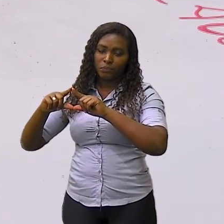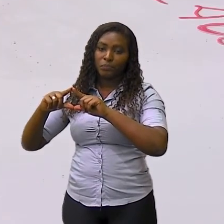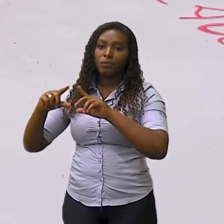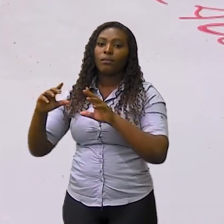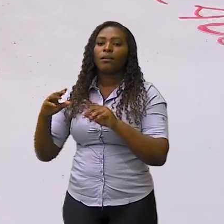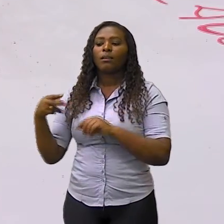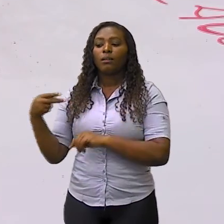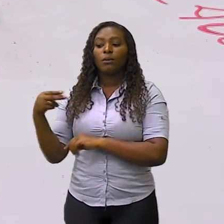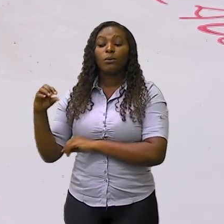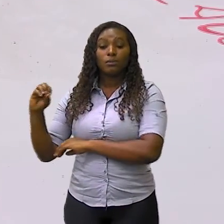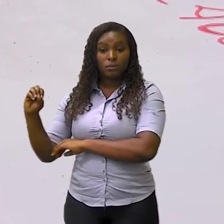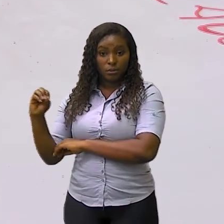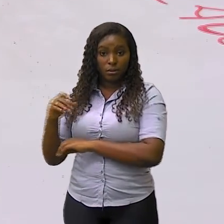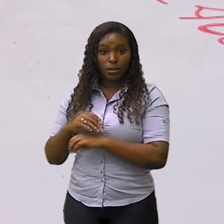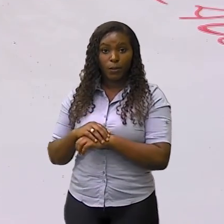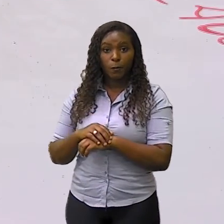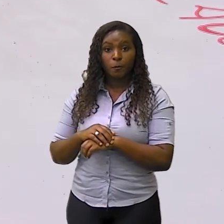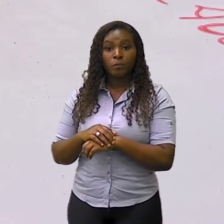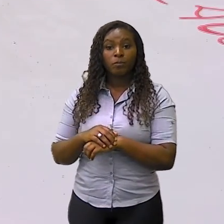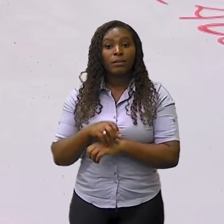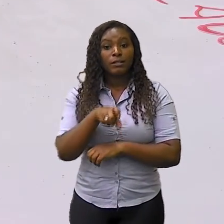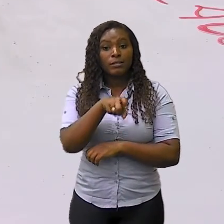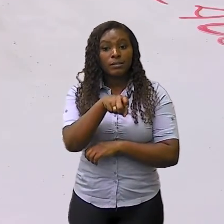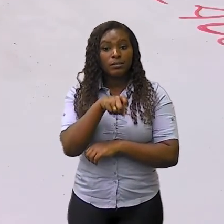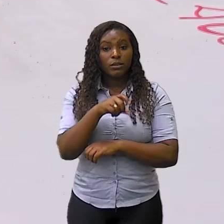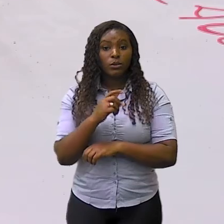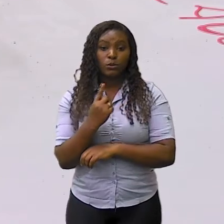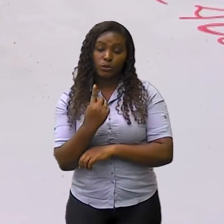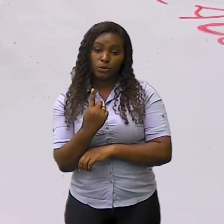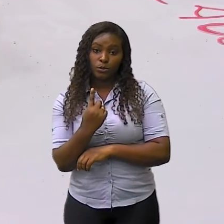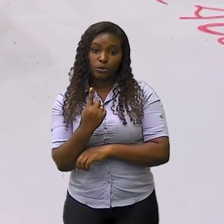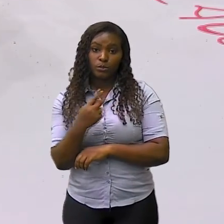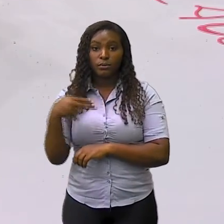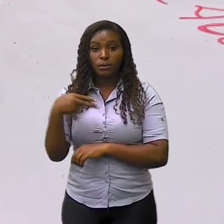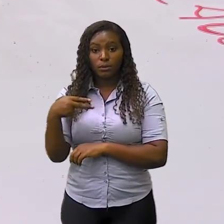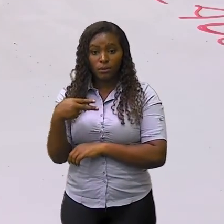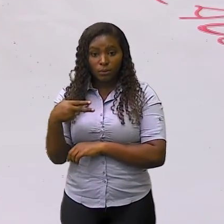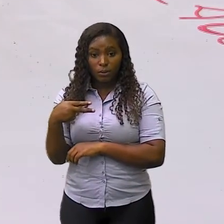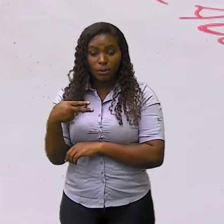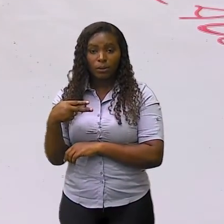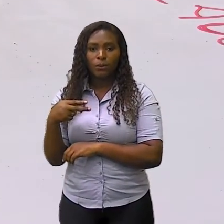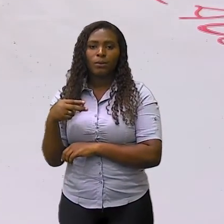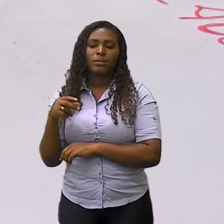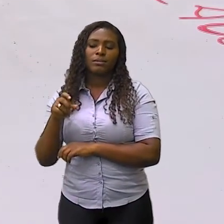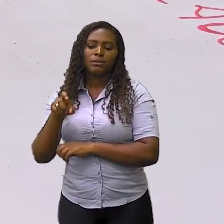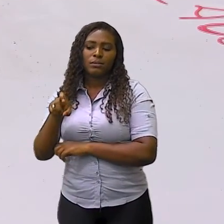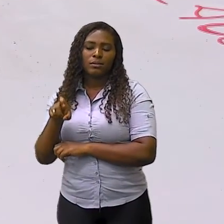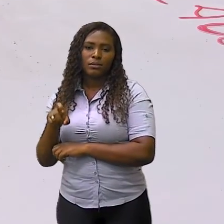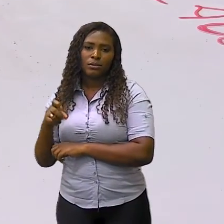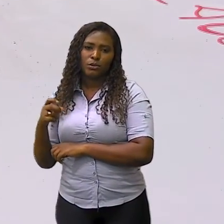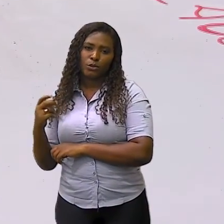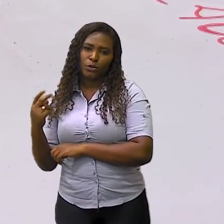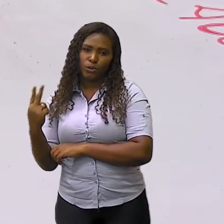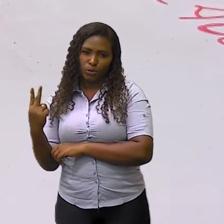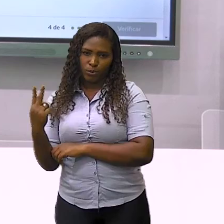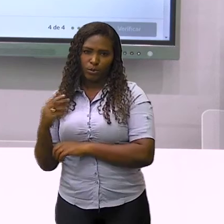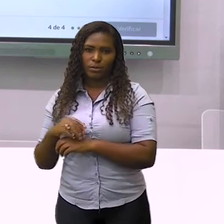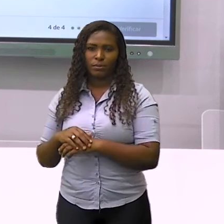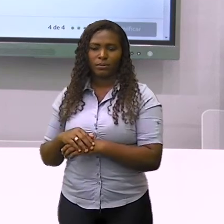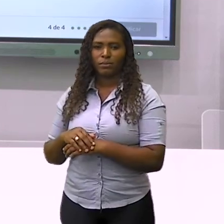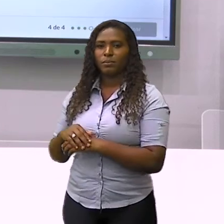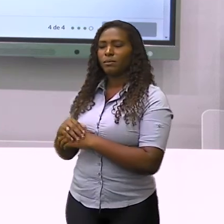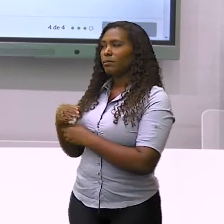para x. Eu posso fazer pelo trinômio do quadrado perfeito. Vocês lembram? Ó, x